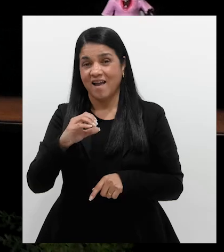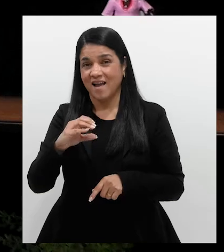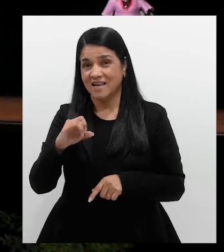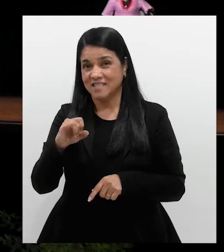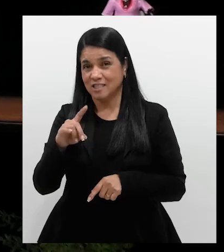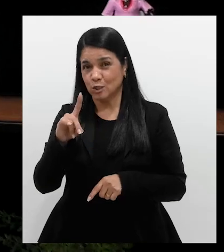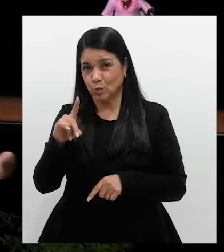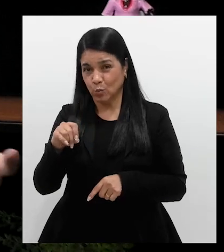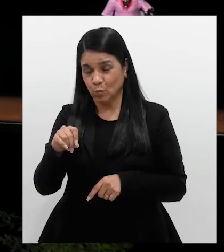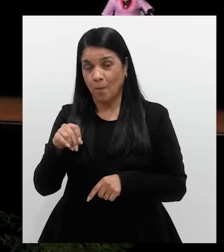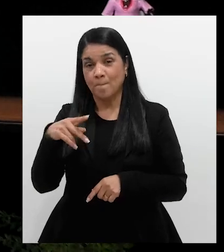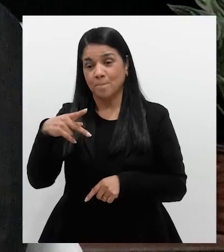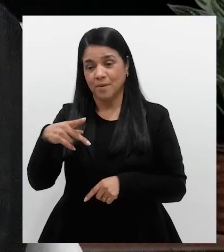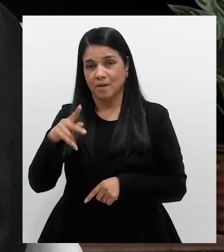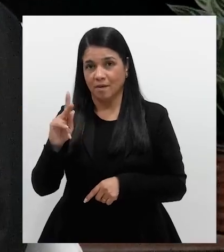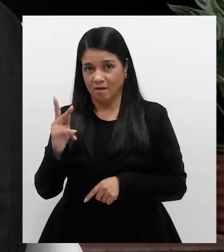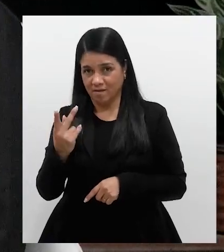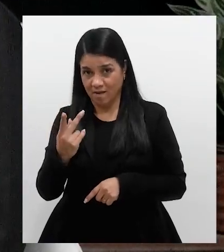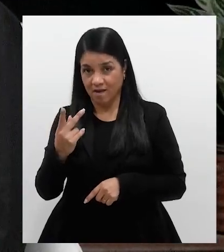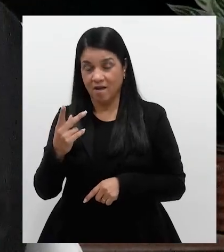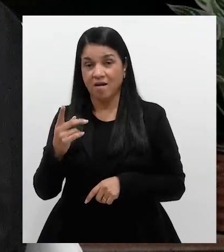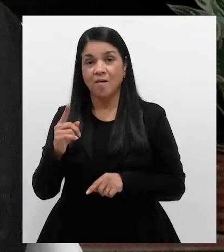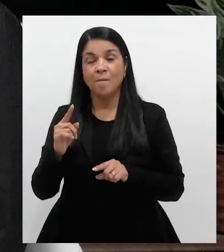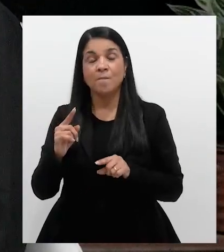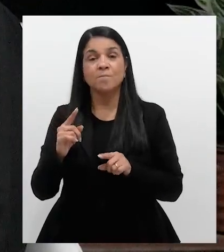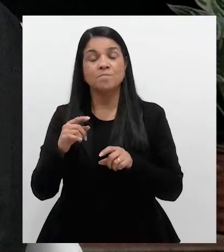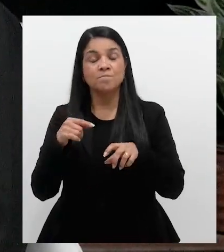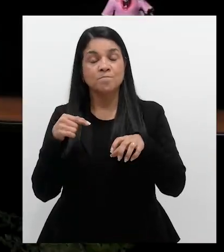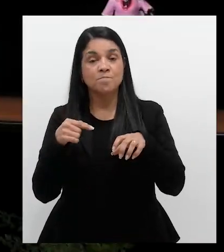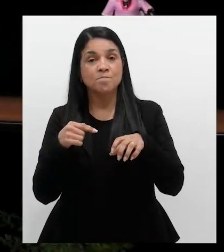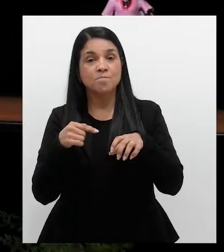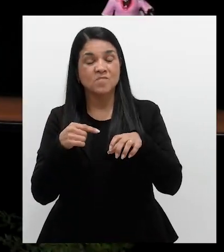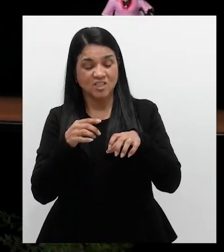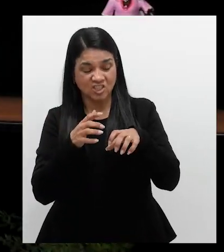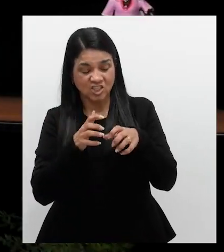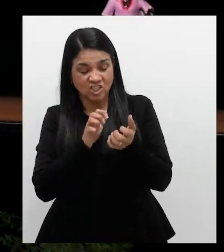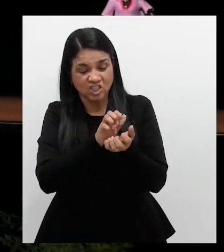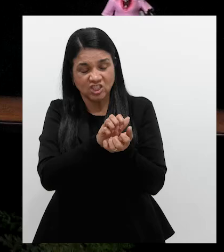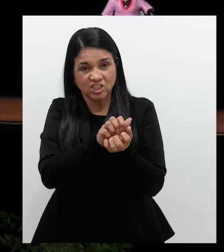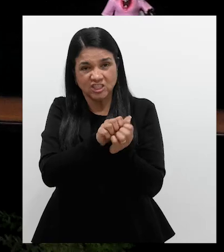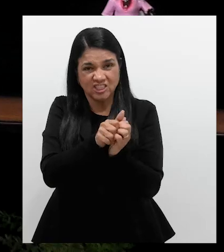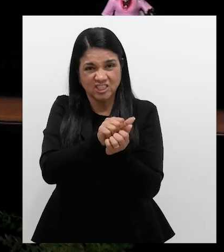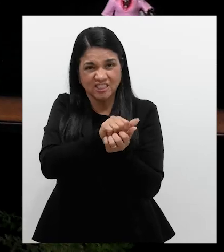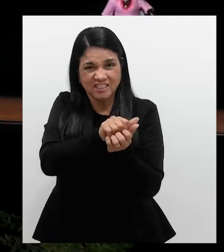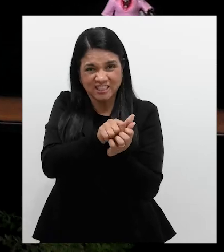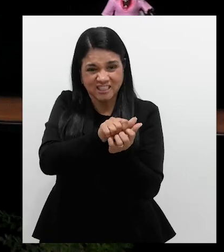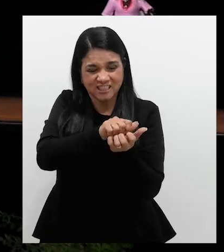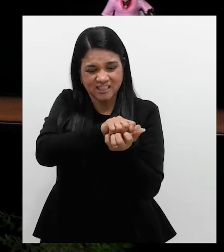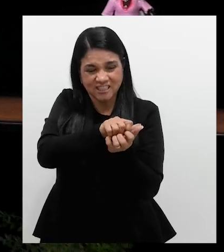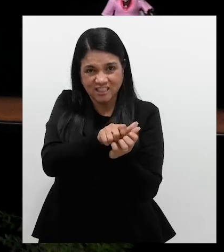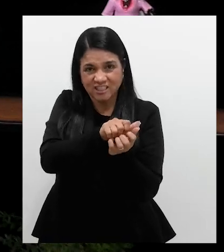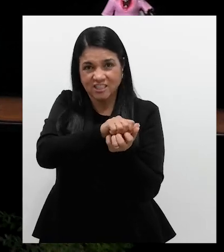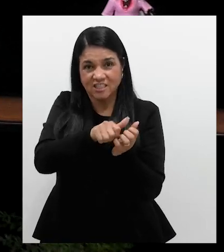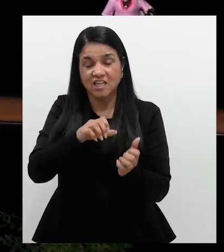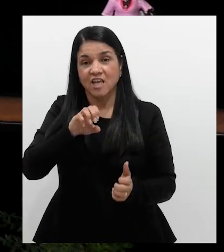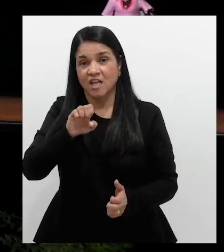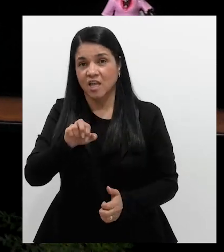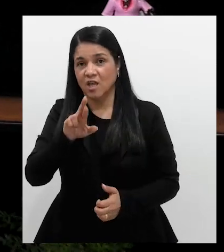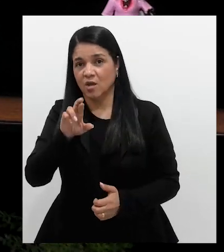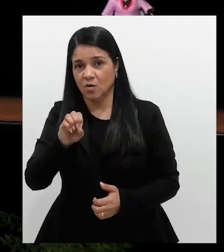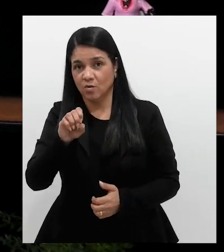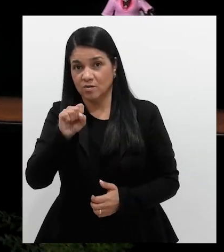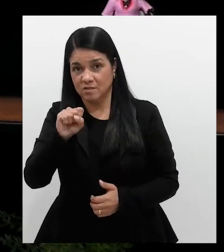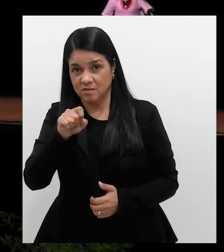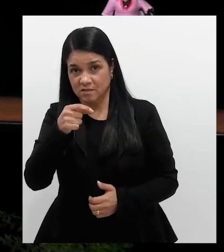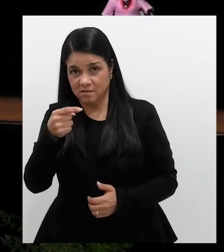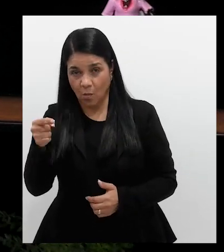ácida, do pH dele, que a gente fala que é muito ácido, ele também provoca desgastes de erosão dentária, né? Então, pacientes, às